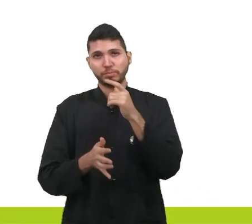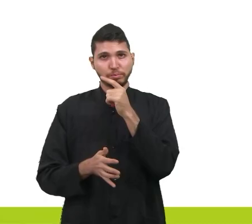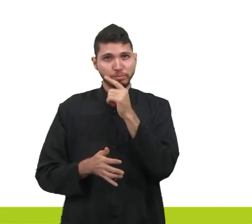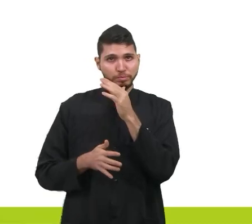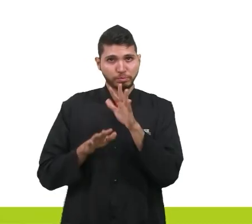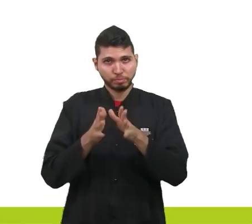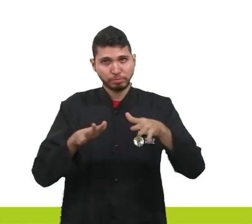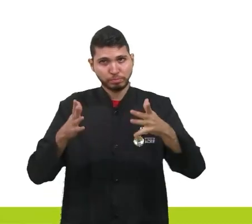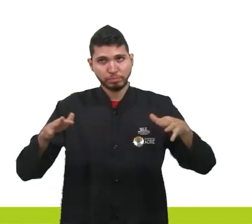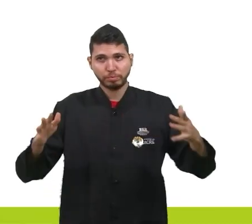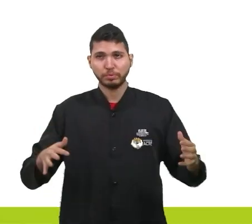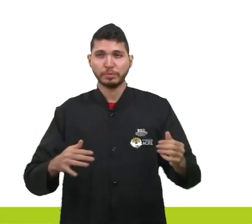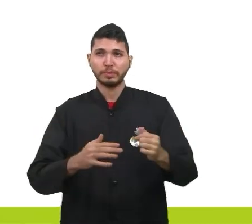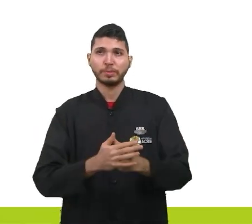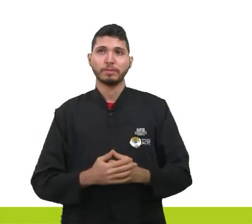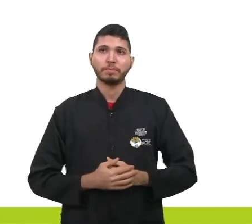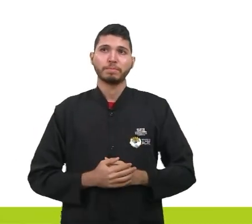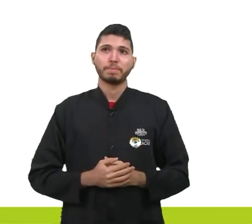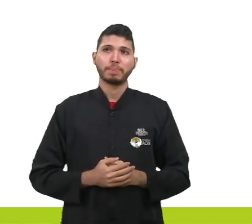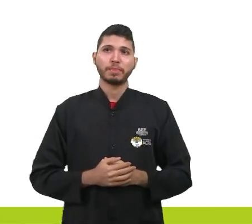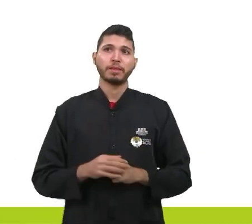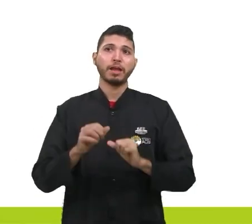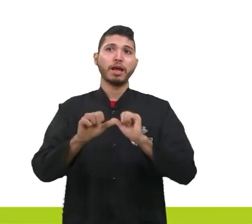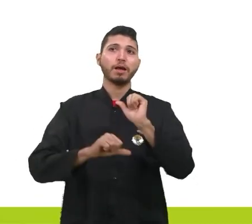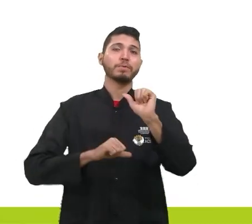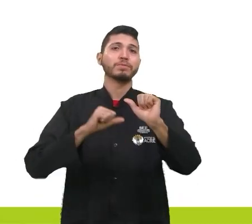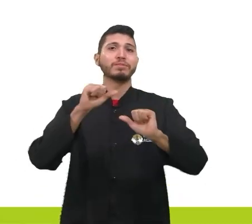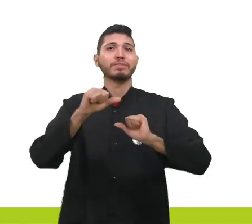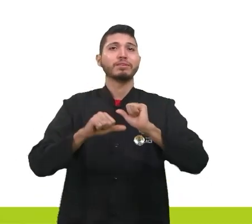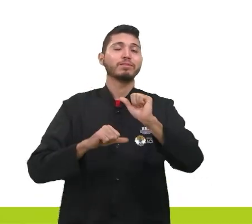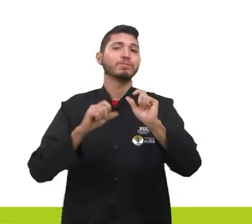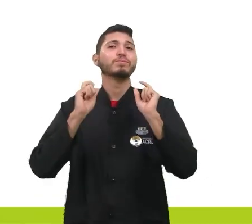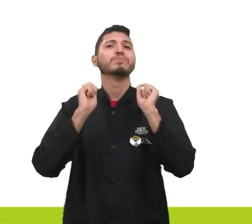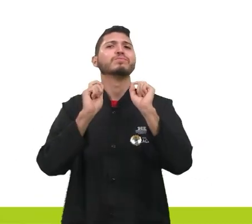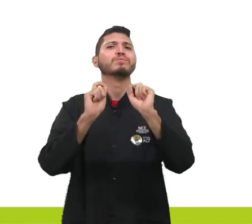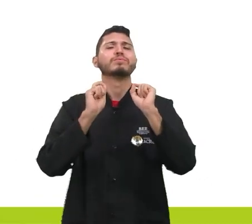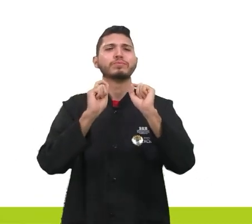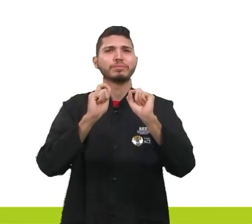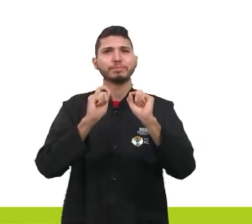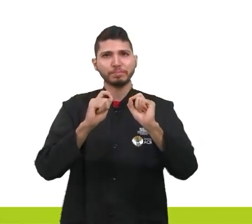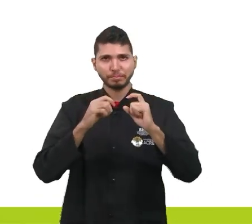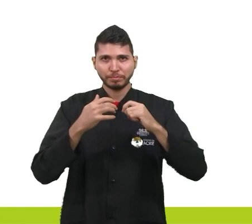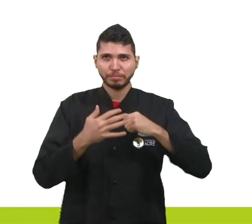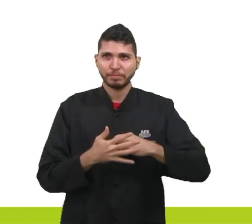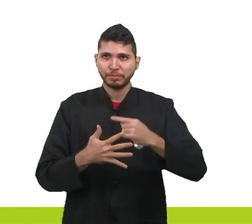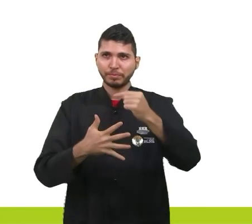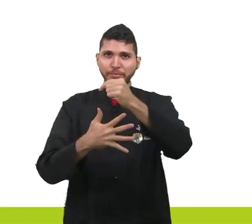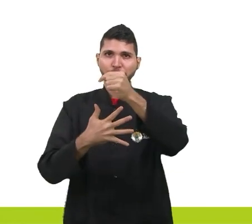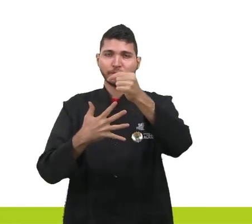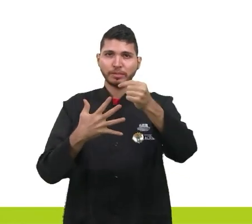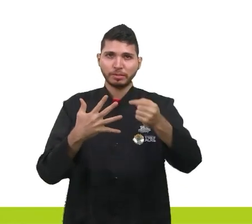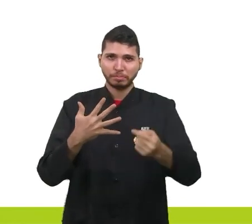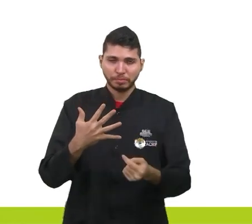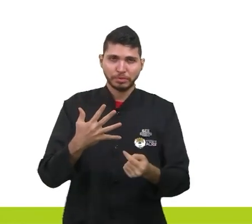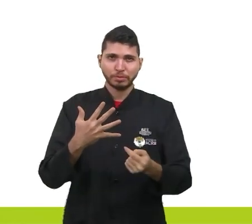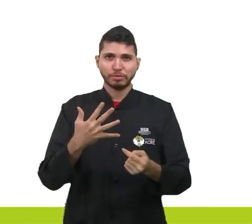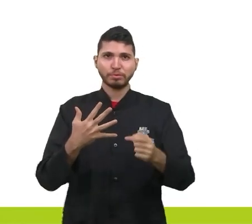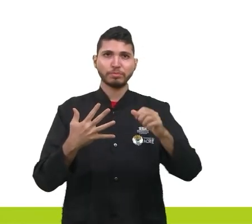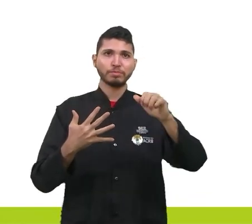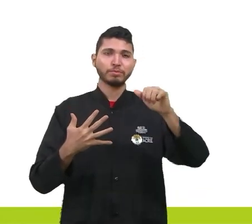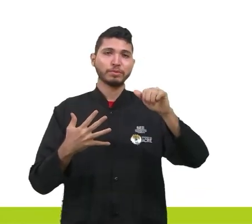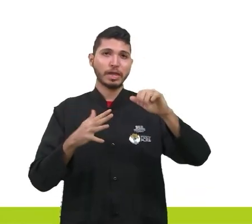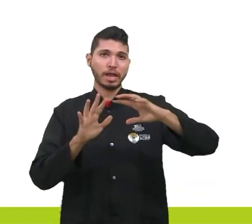o quê? Eles alteram o que nós chamamos de elementos atmosféricos. E o que são